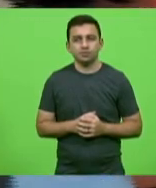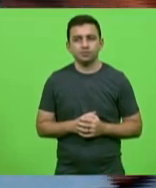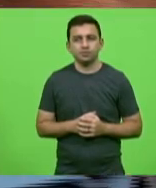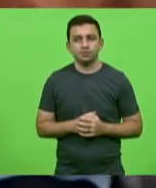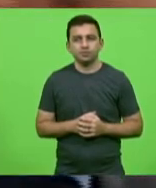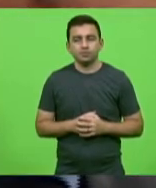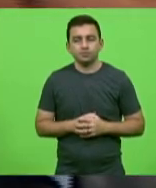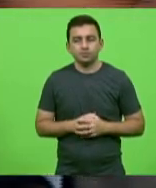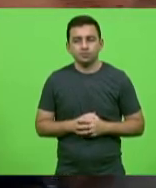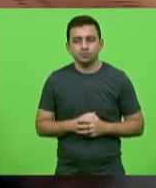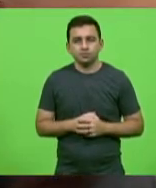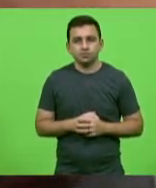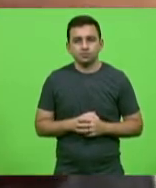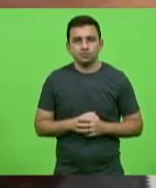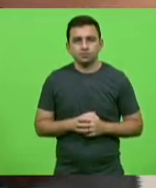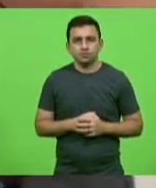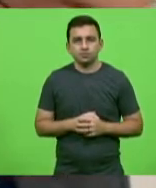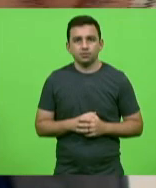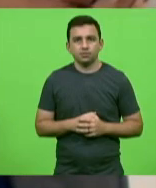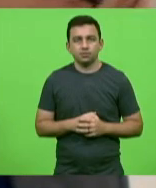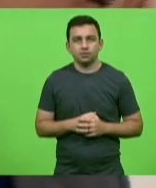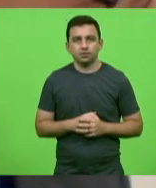E aí